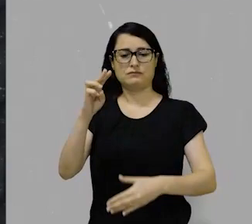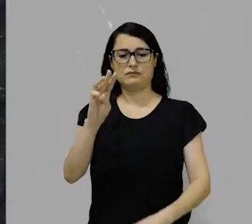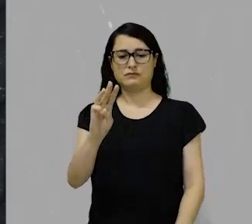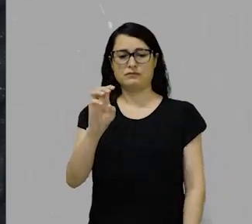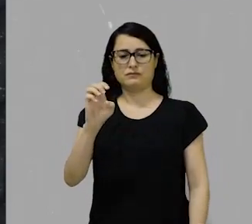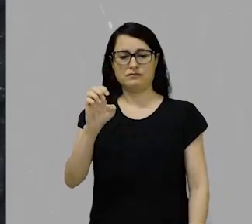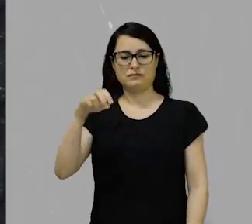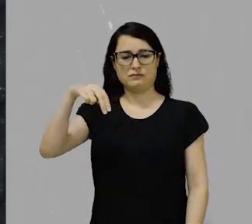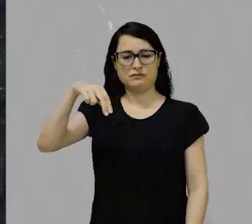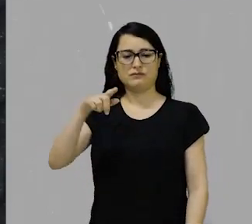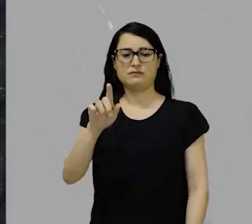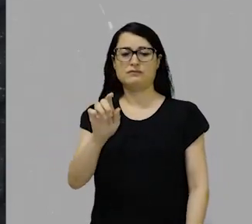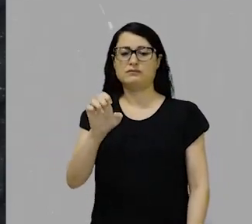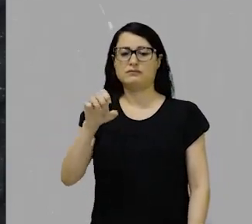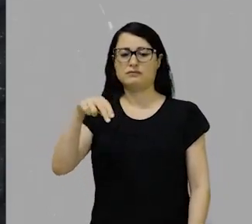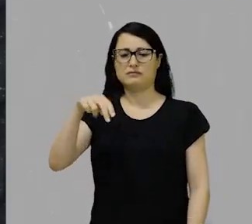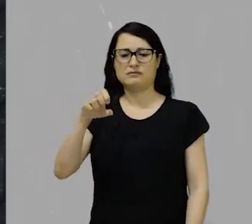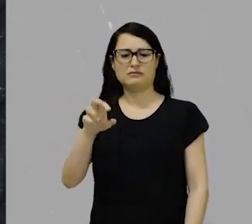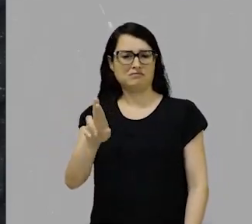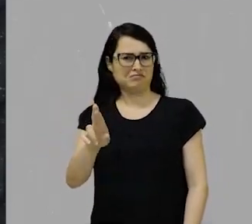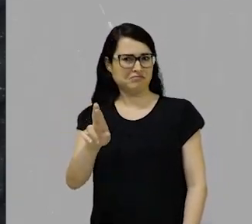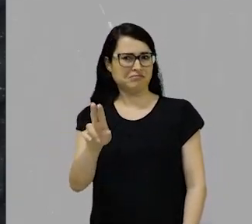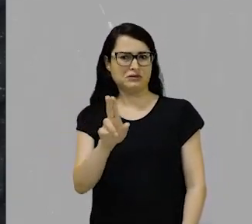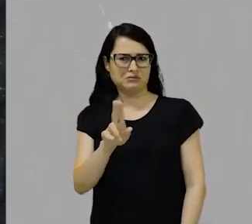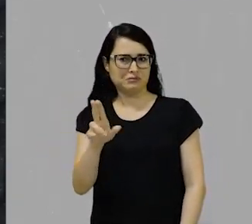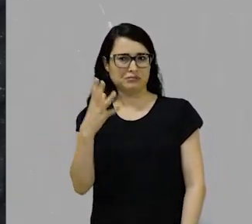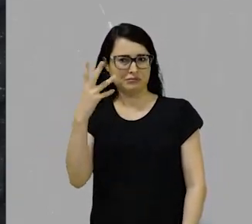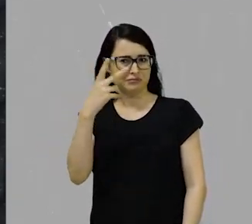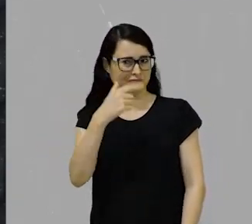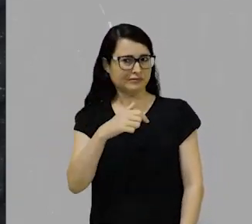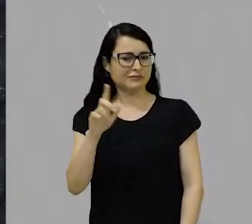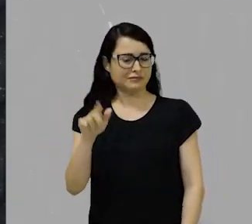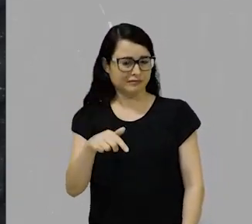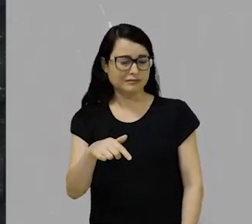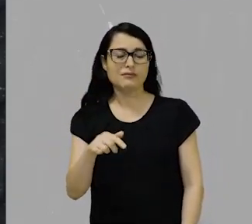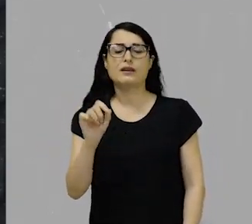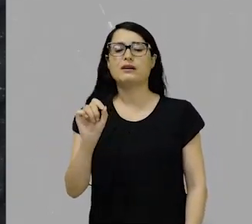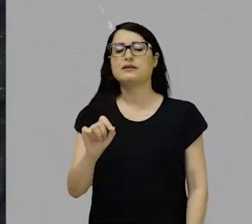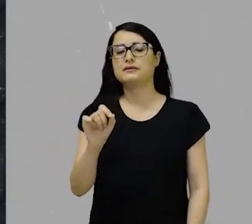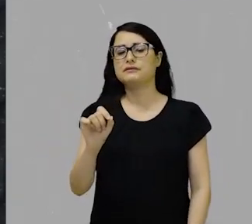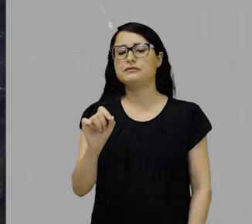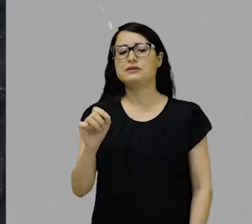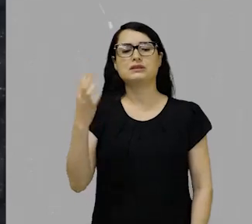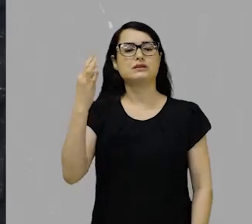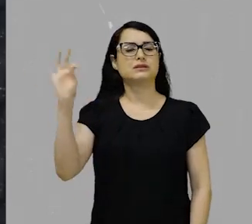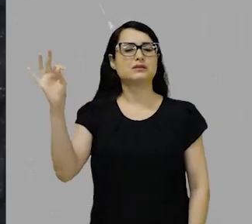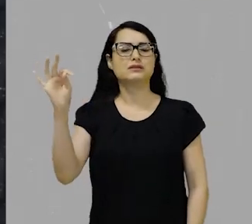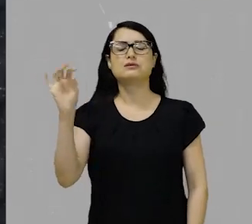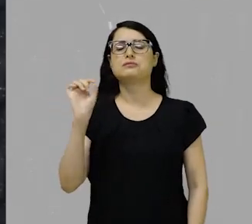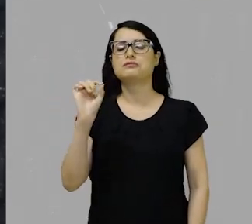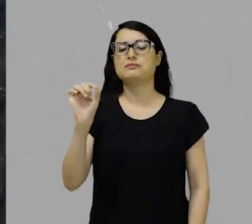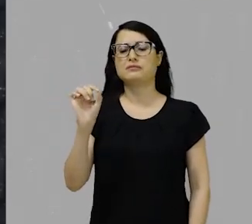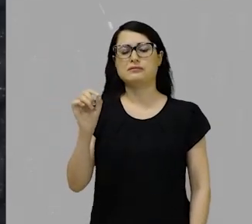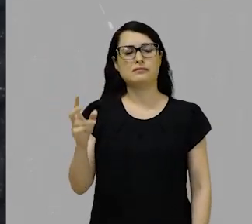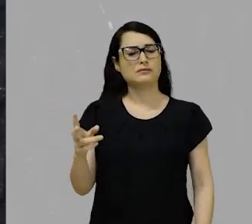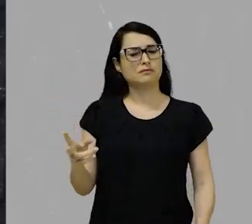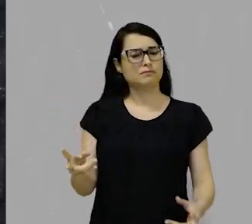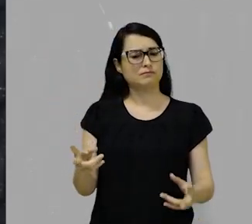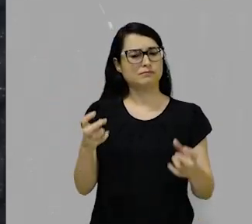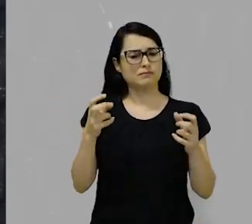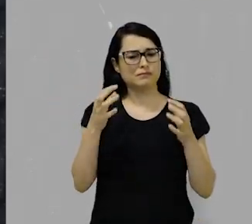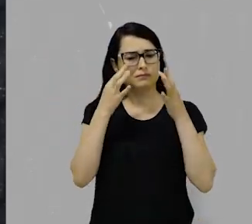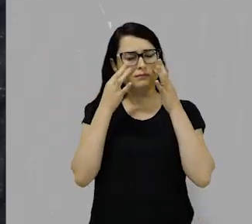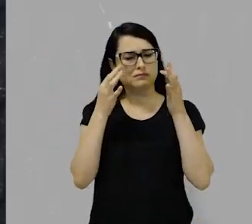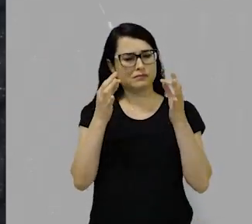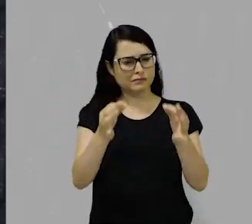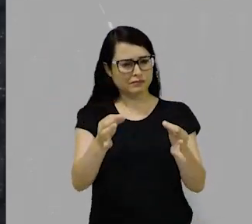Wegener. Olha aí, o termo até bonito, né? Wegener. Gente, qual é a ideia central desta teoria bem aqui? Se vocês forem prestar atenção na